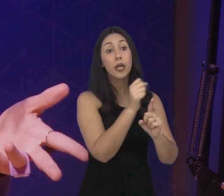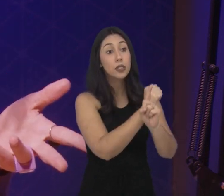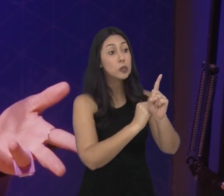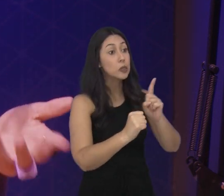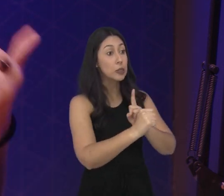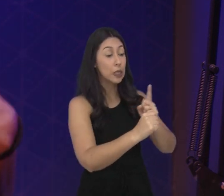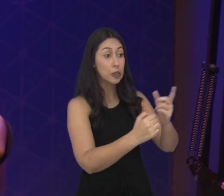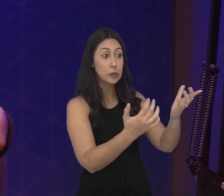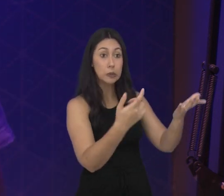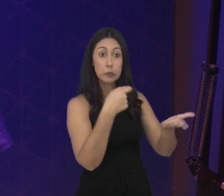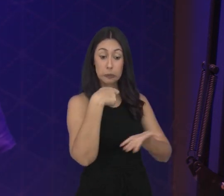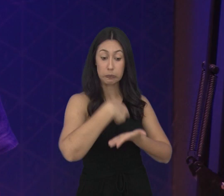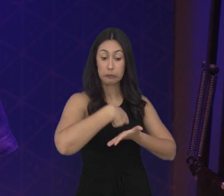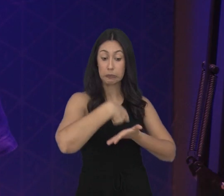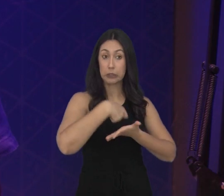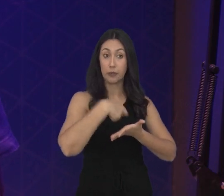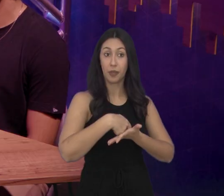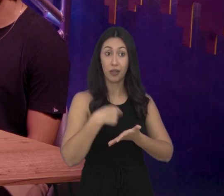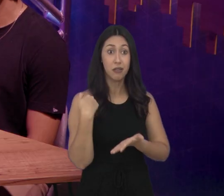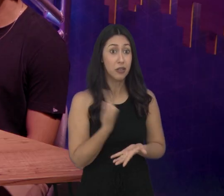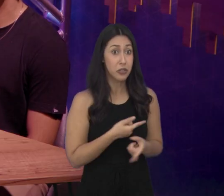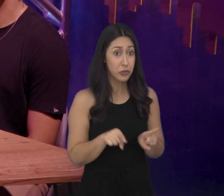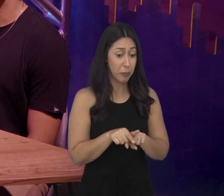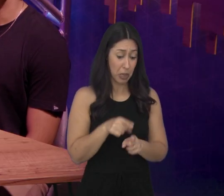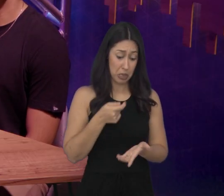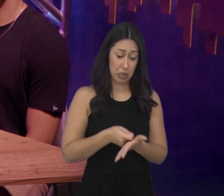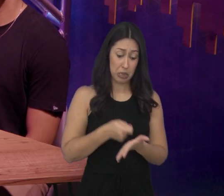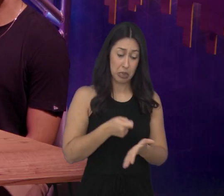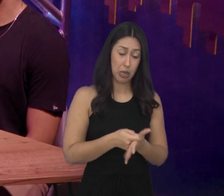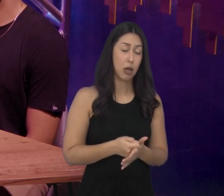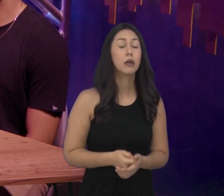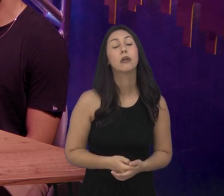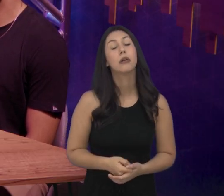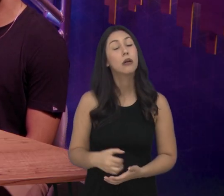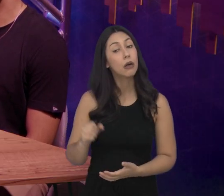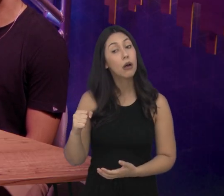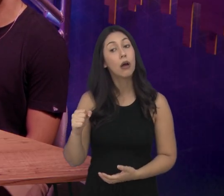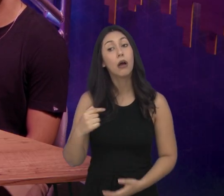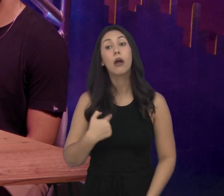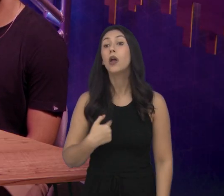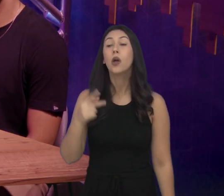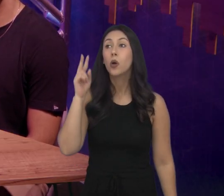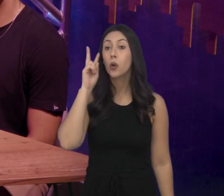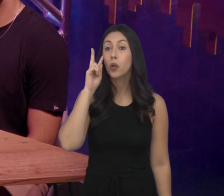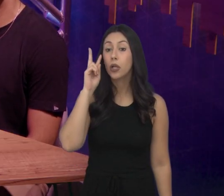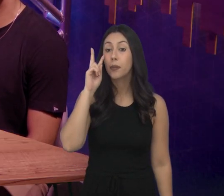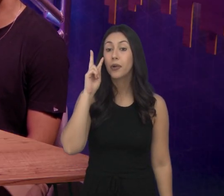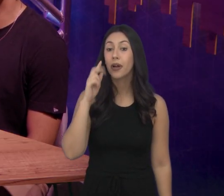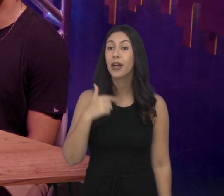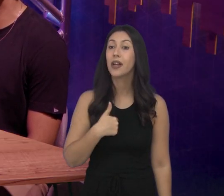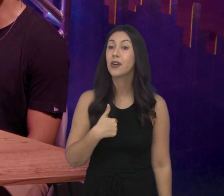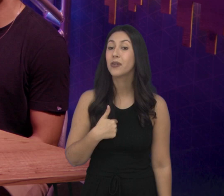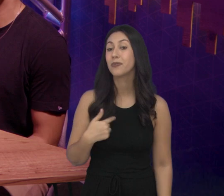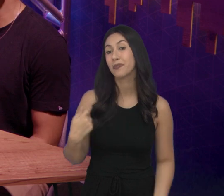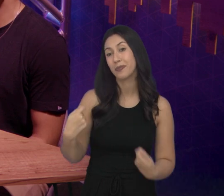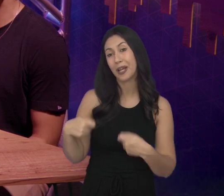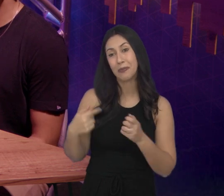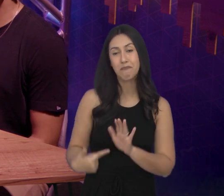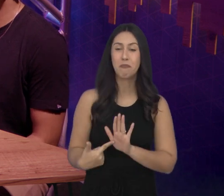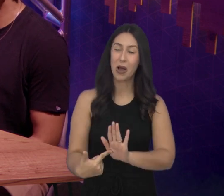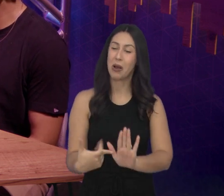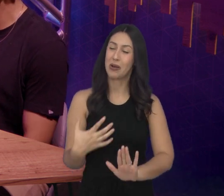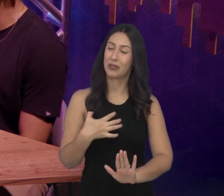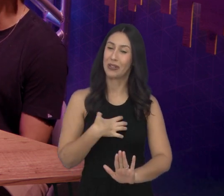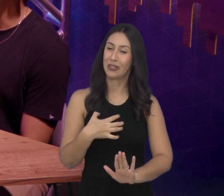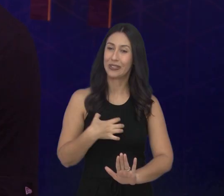já cobra e você também começa com essa autocobrança. E eu lembro muito, Vicky, eu tenho que trazer aqui o meu input